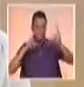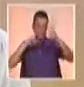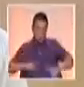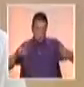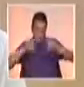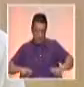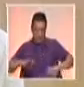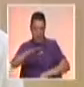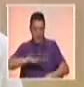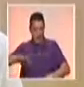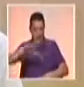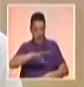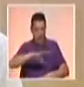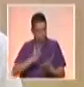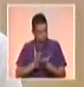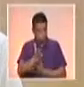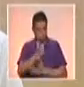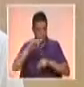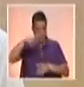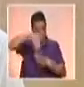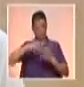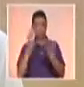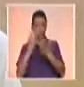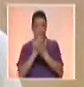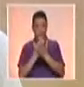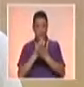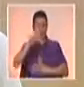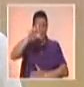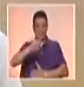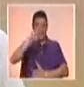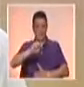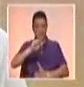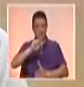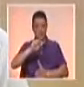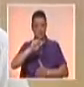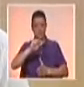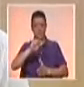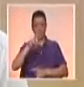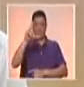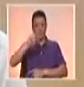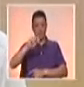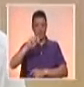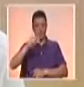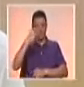investigação, nas áreas que estão a decorrer na escola. Para além disso, eles também...